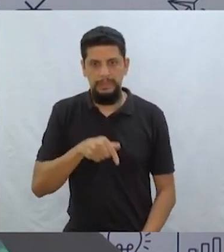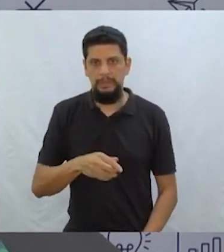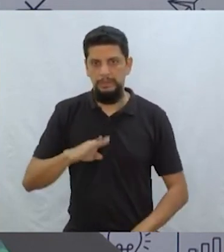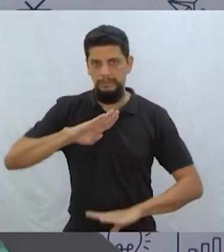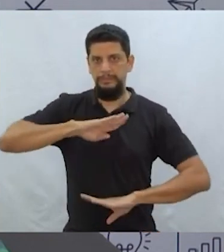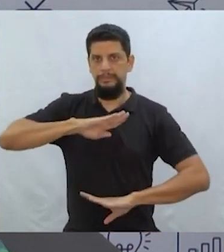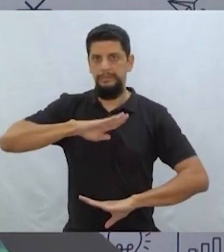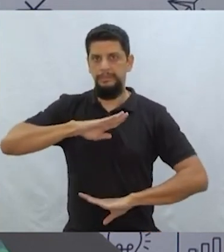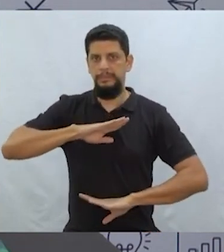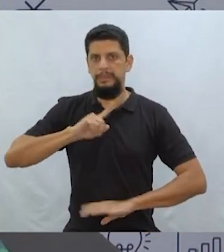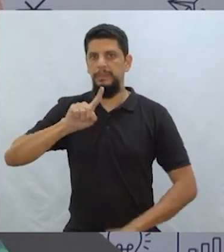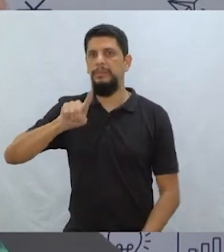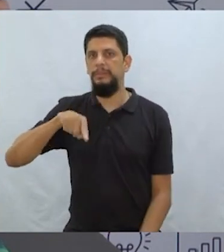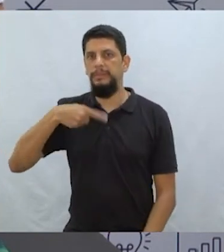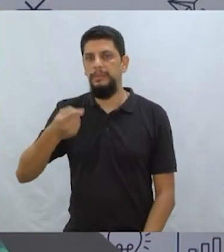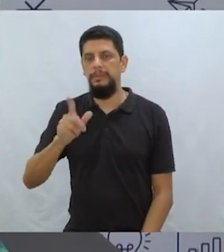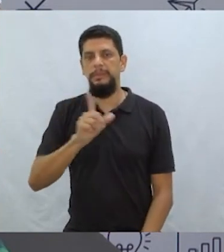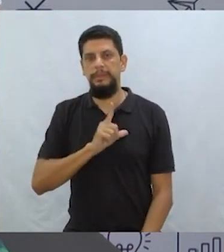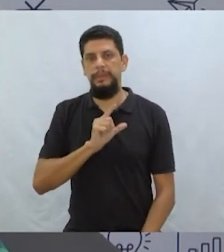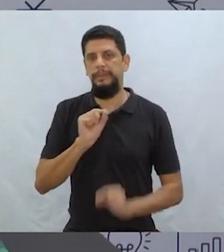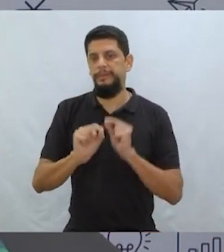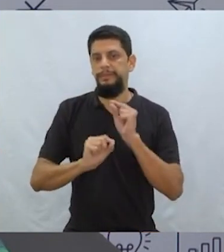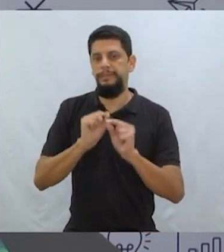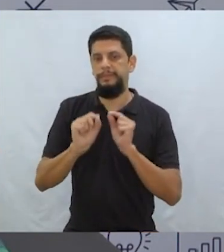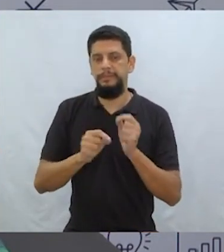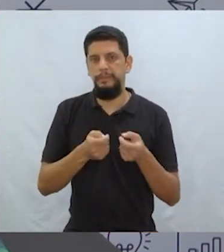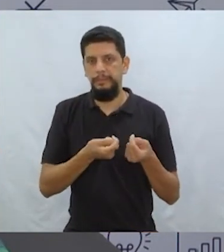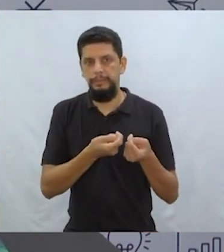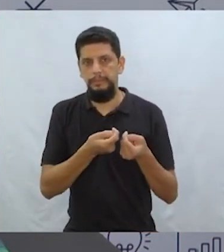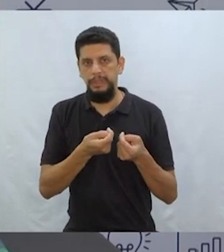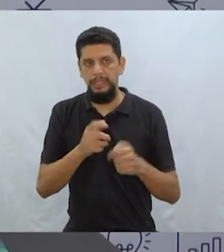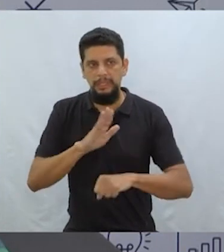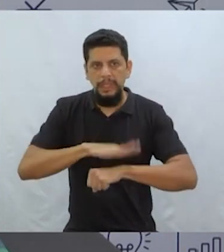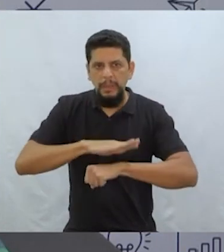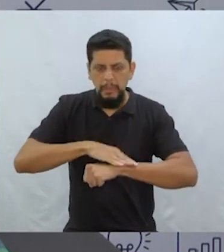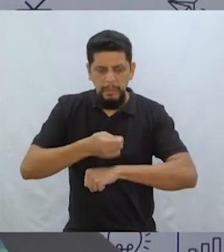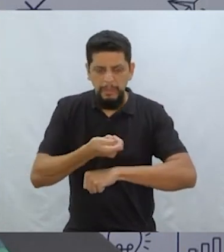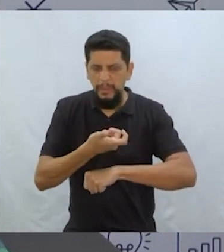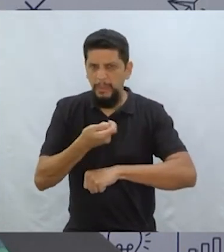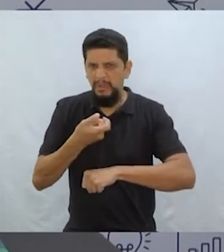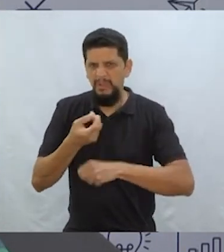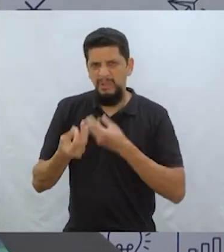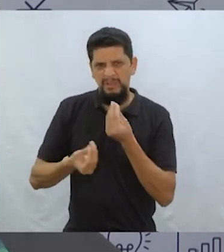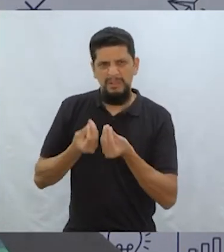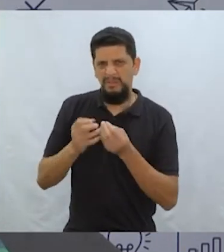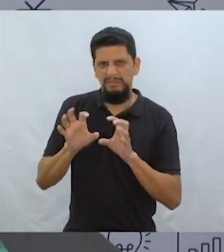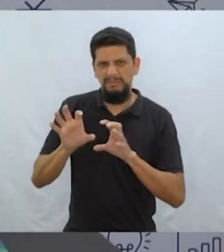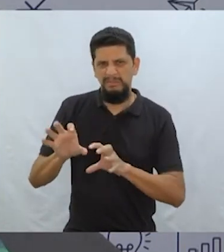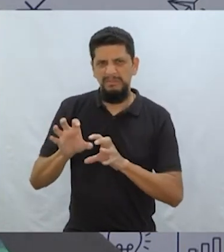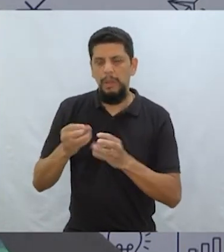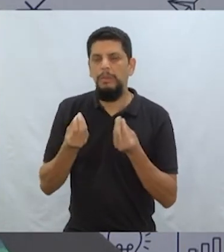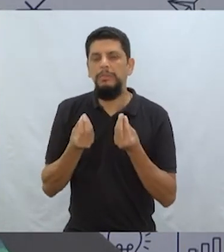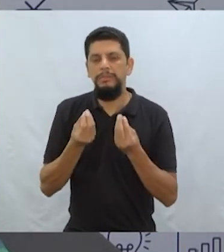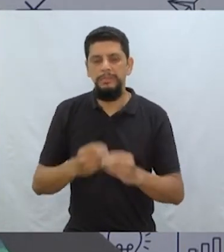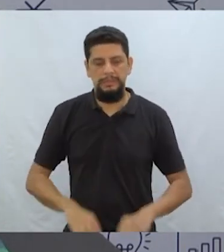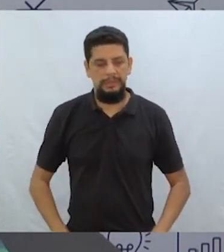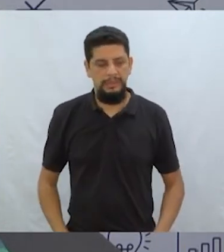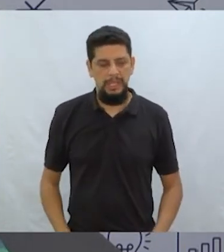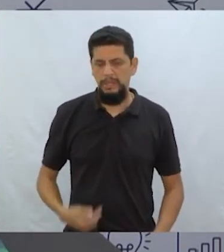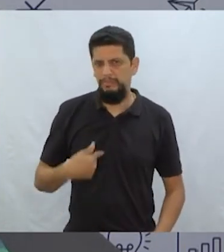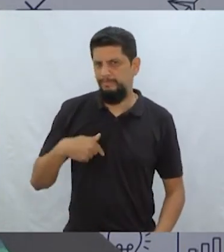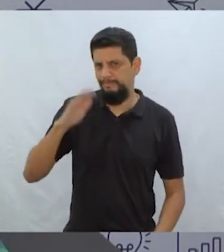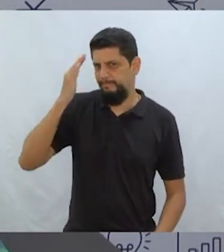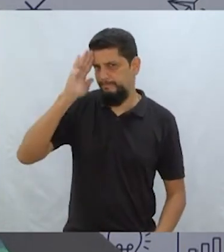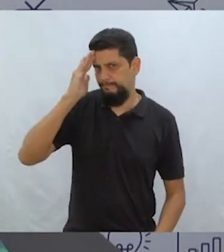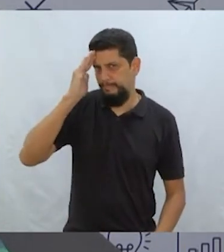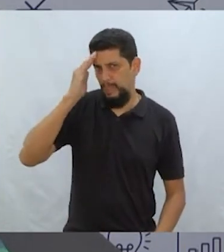essas situações e depois nós temos o quê pouco espaço de tempo Como assim professor pouco espaço de tempo